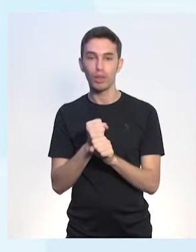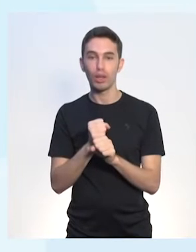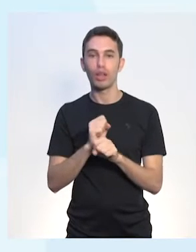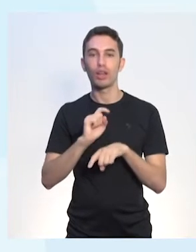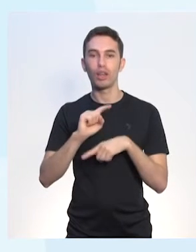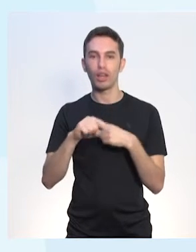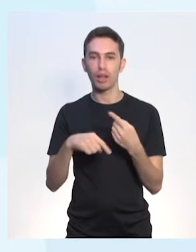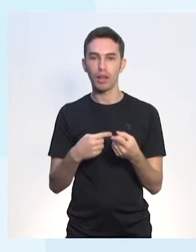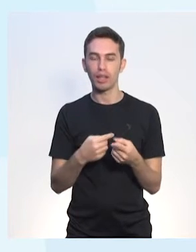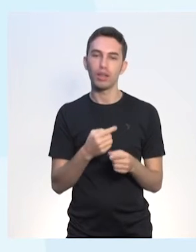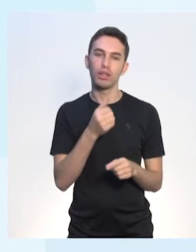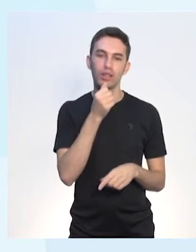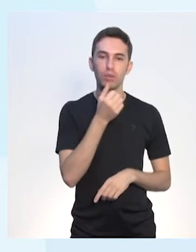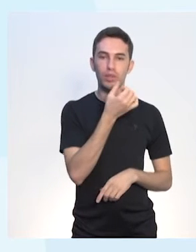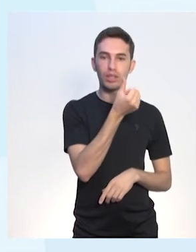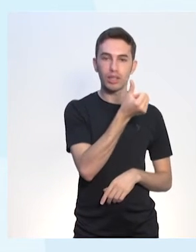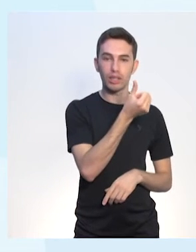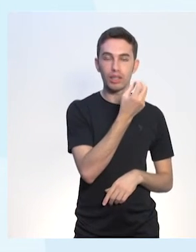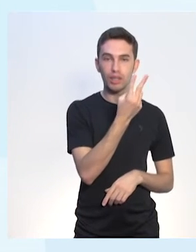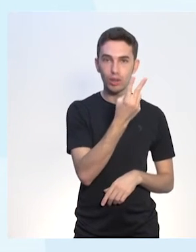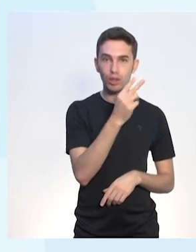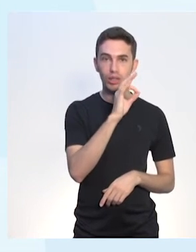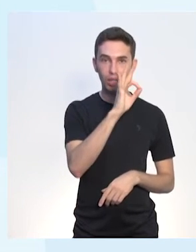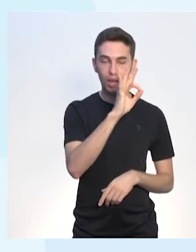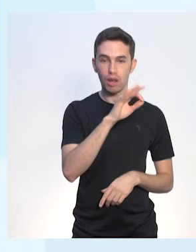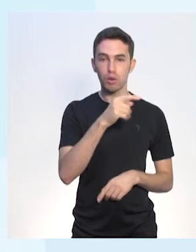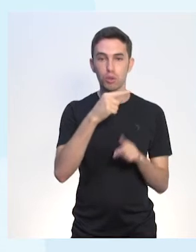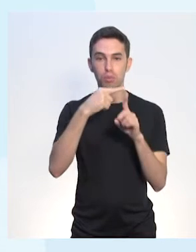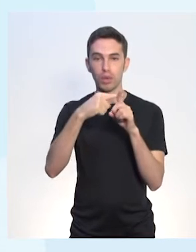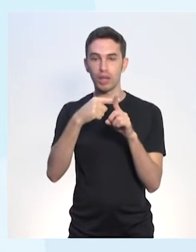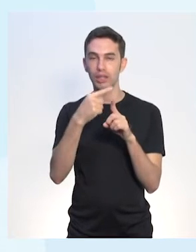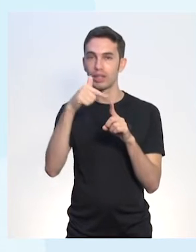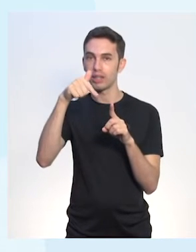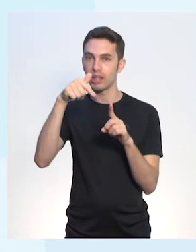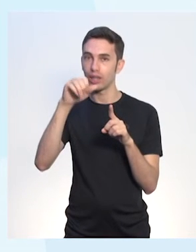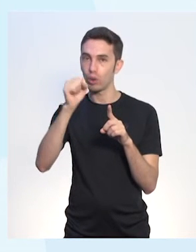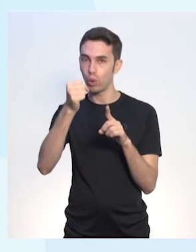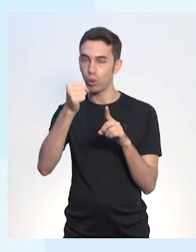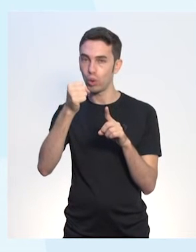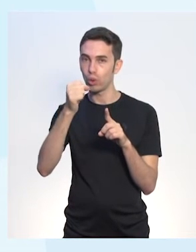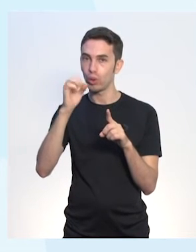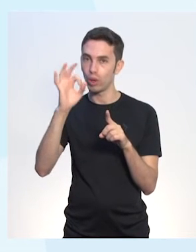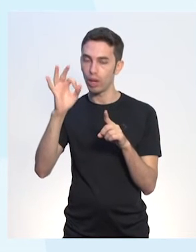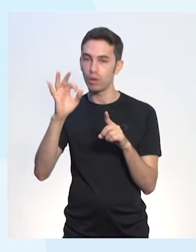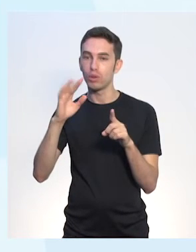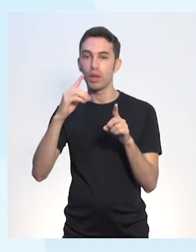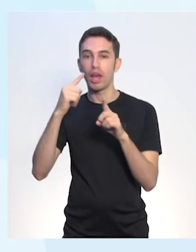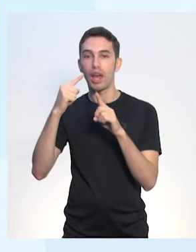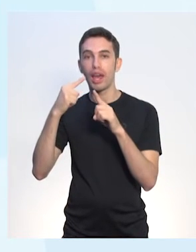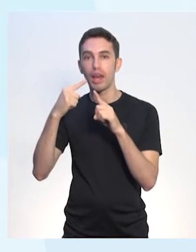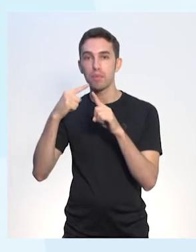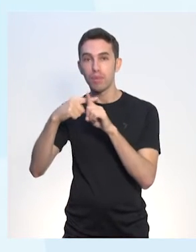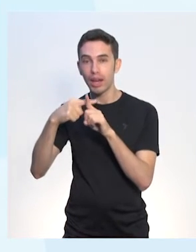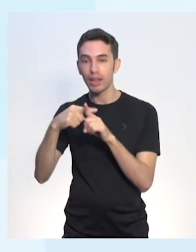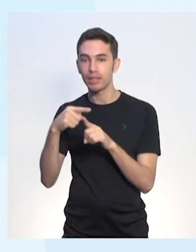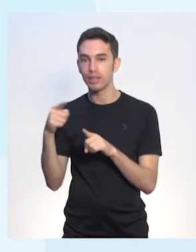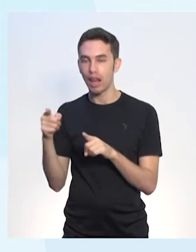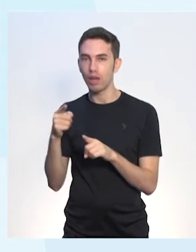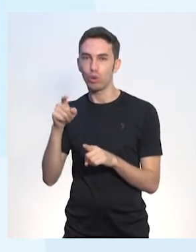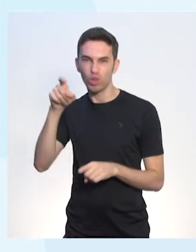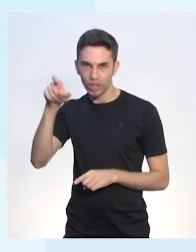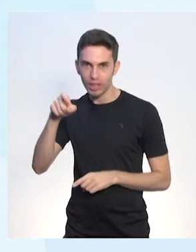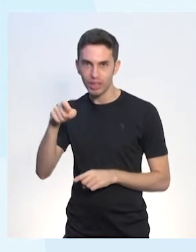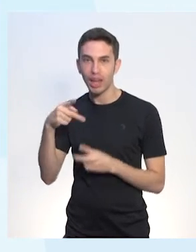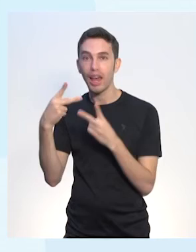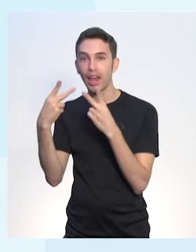62 mais 78 mais o ângulo do terceiro amigo, essa soma tem que